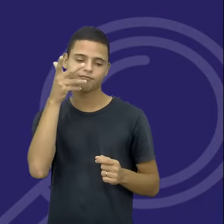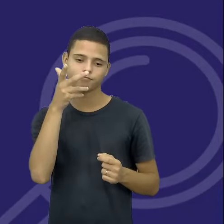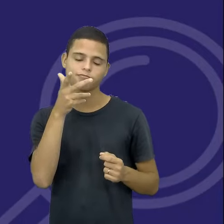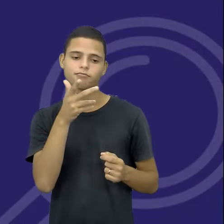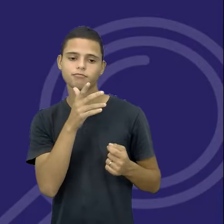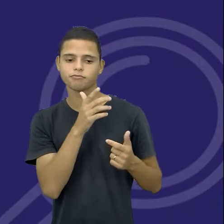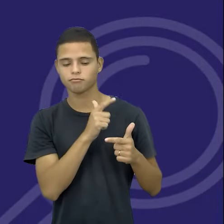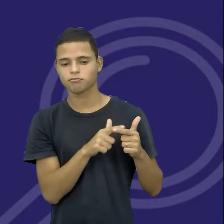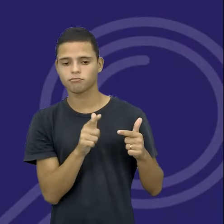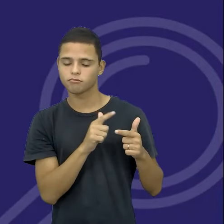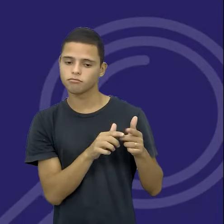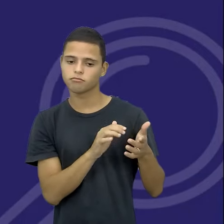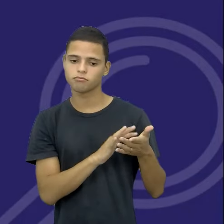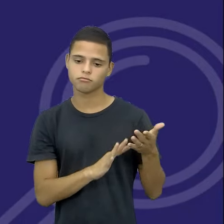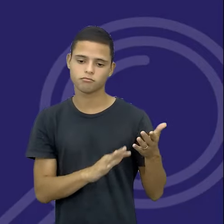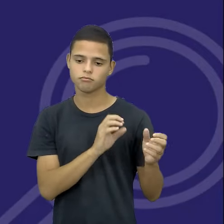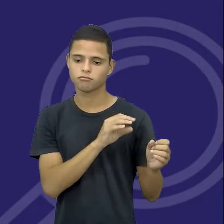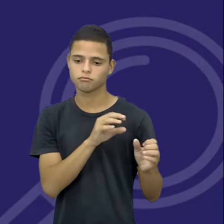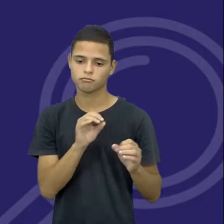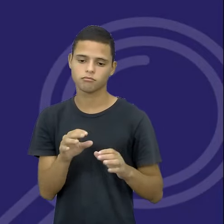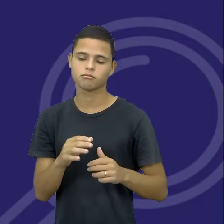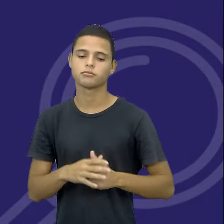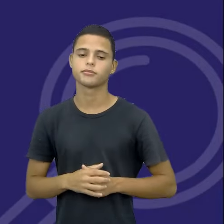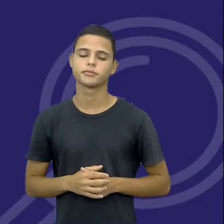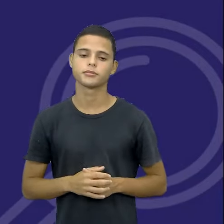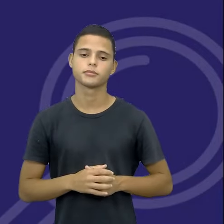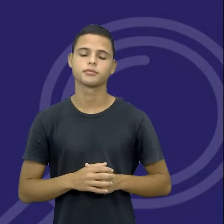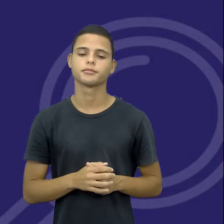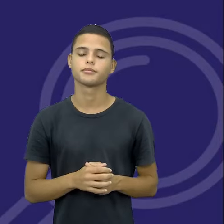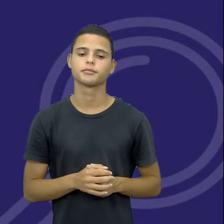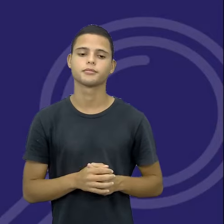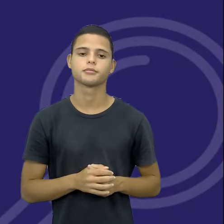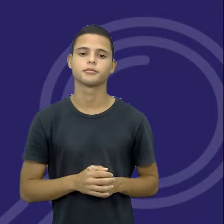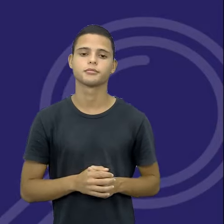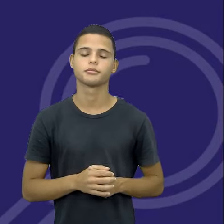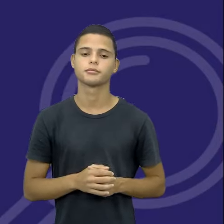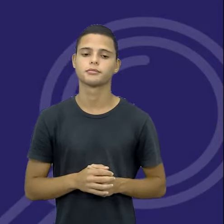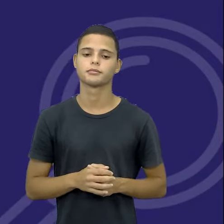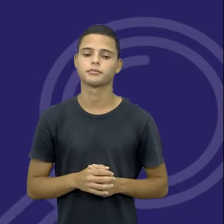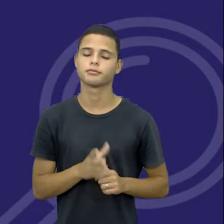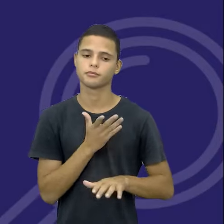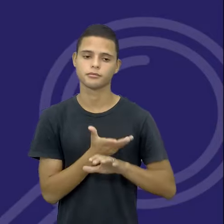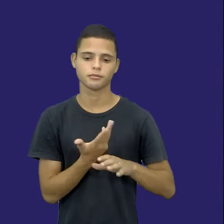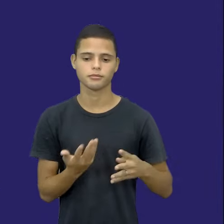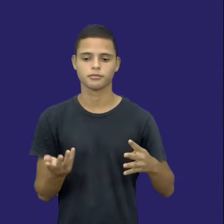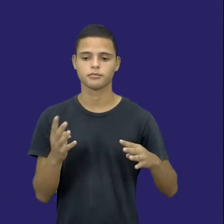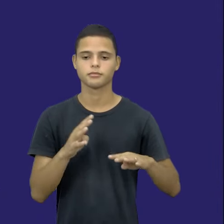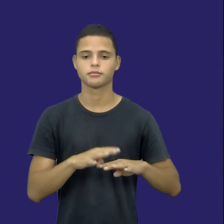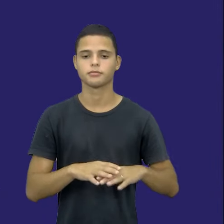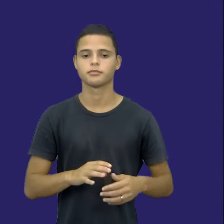dos objetos de ensino, dos objetos matemáticos, né, dos conteúdos.